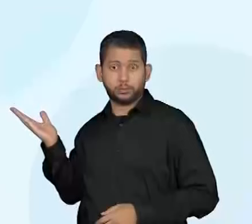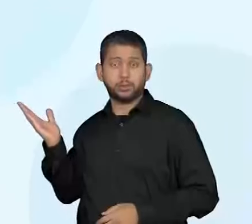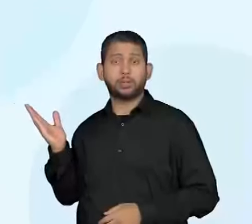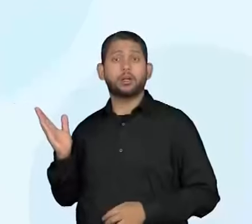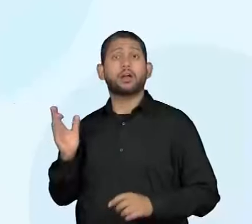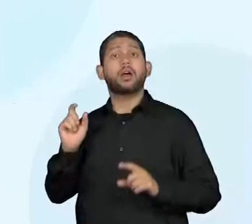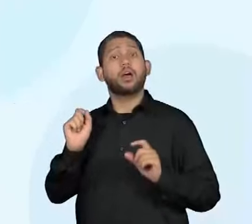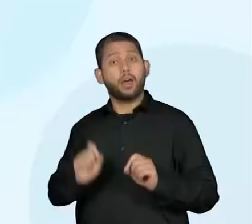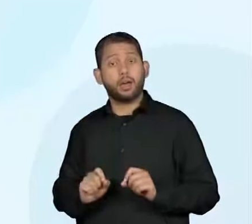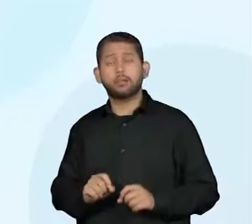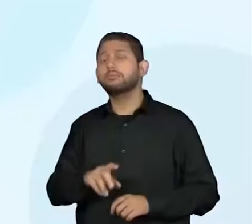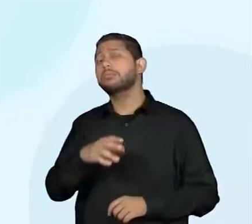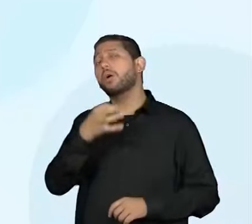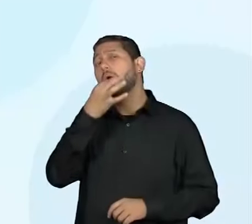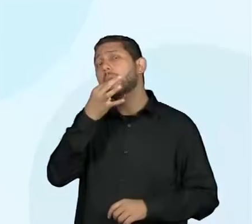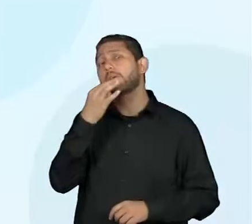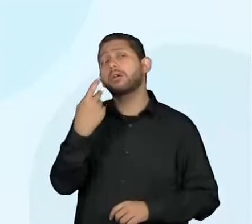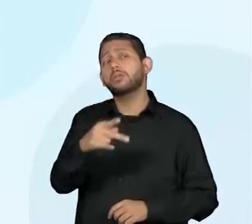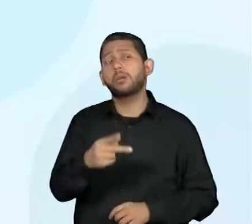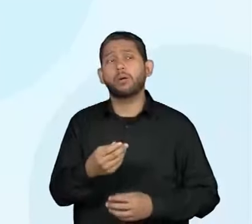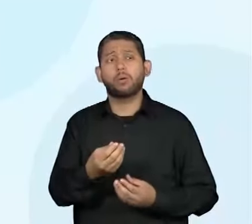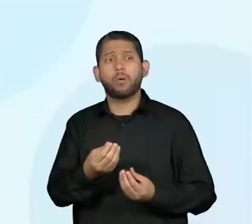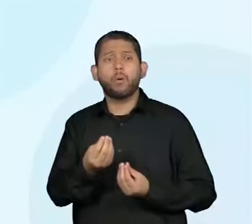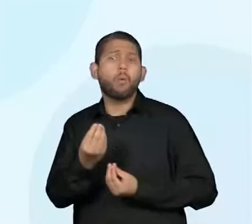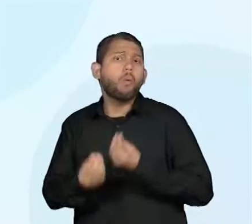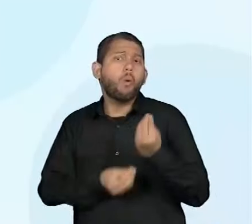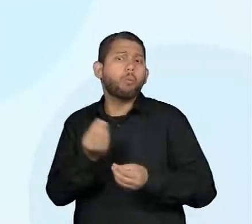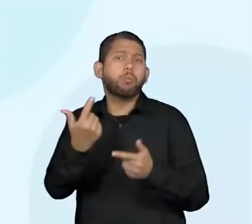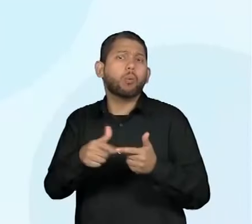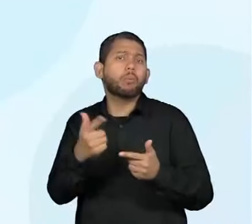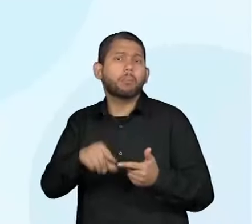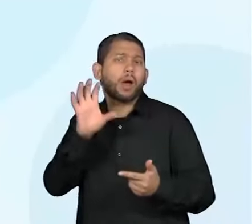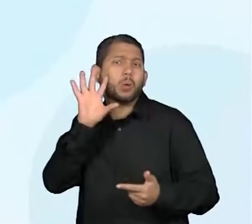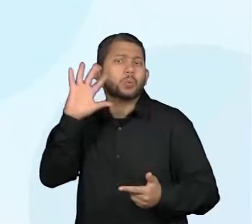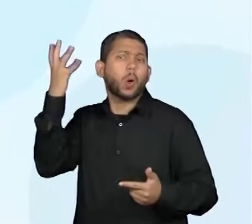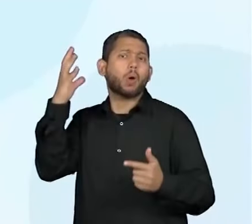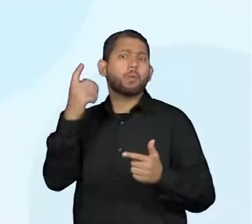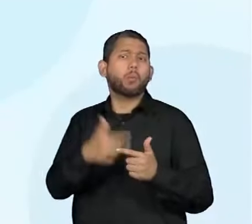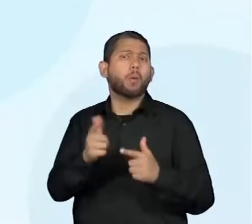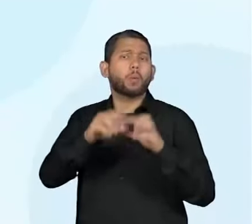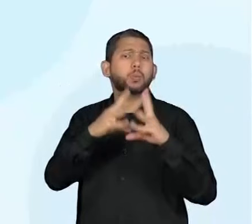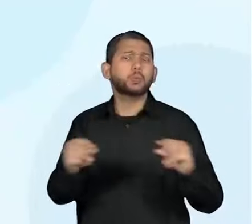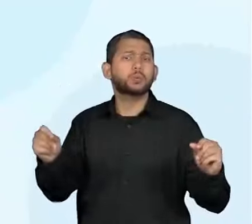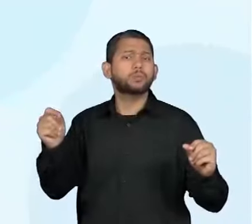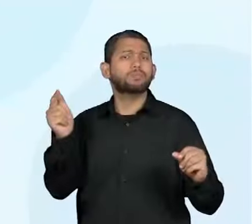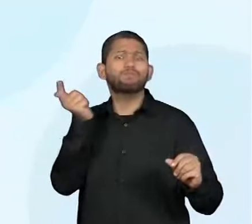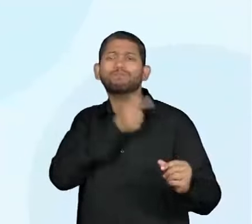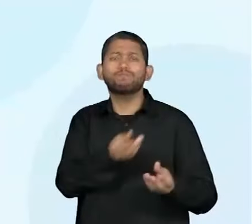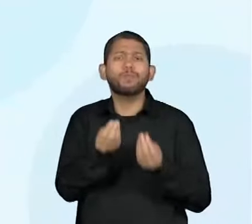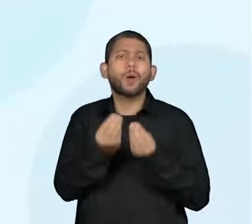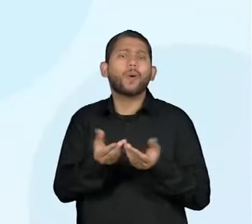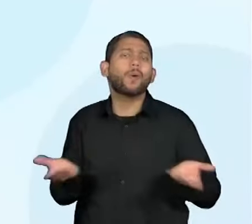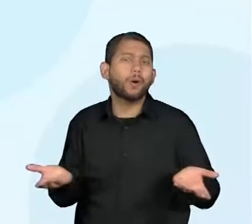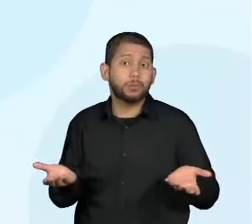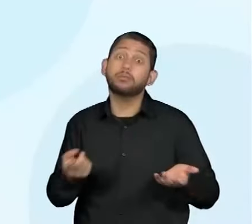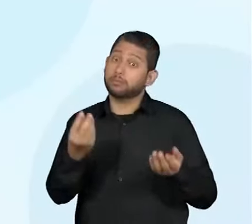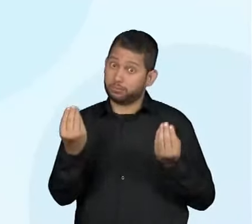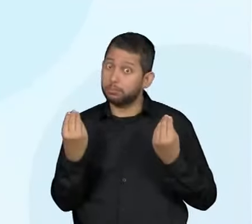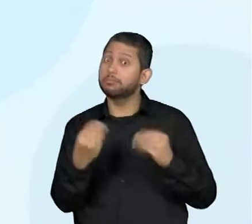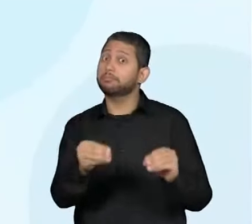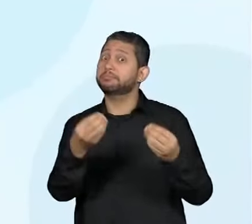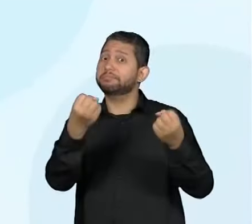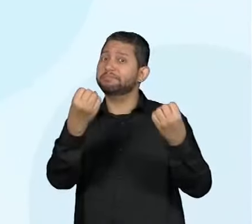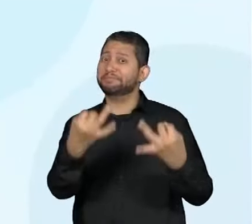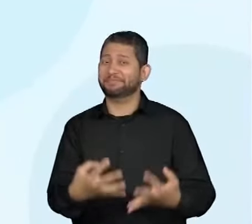que, na sua opinião, como seria possível resolver esses problemas da sua cidade? Isso mesmo. Então, olha só, durante